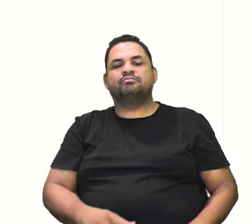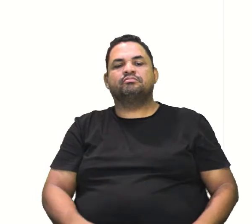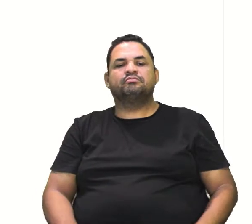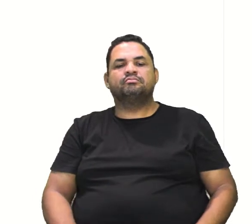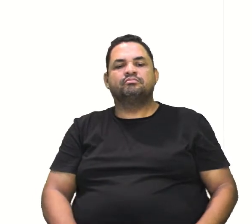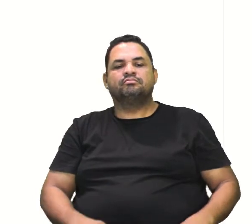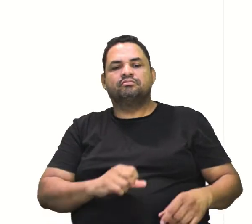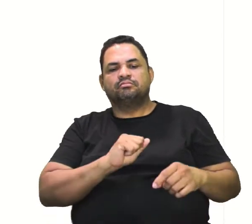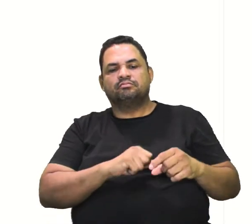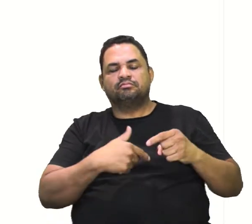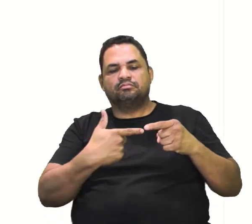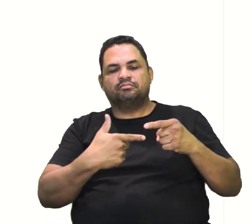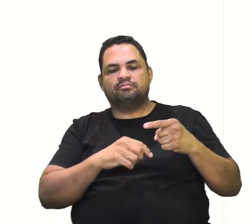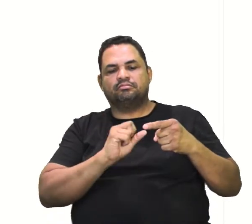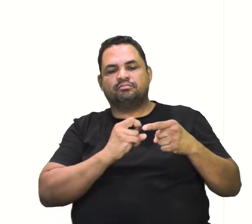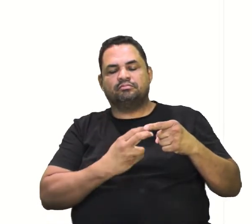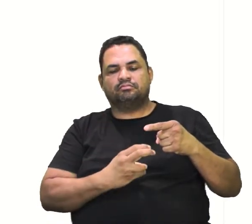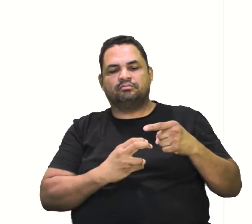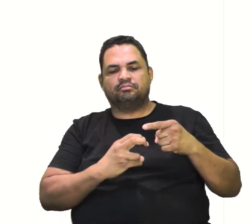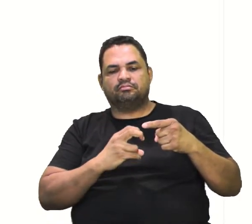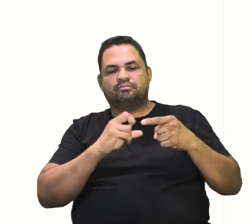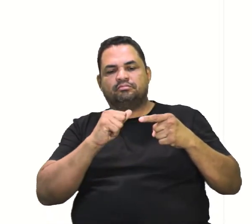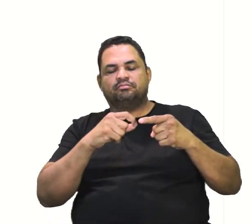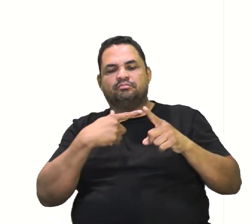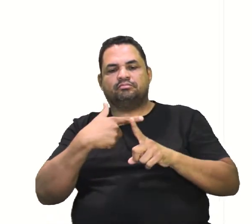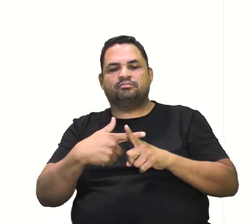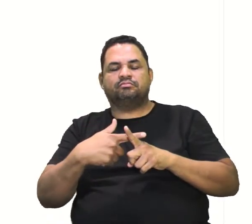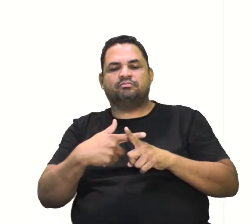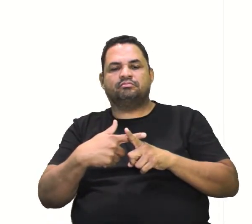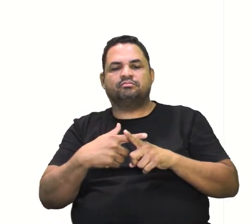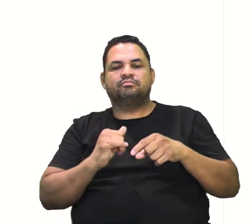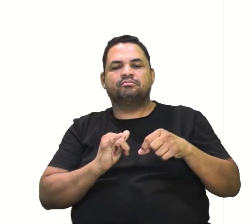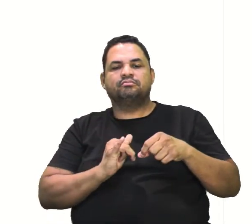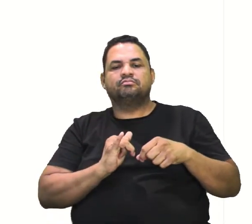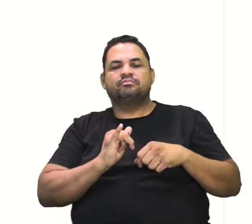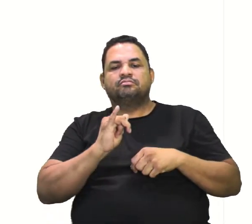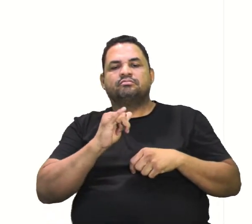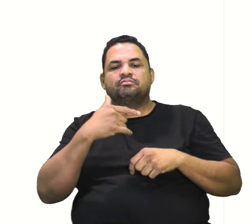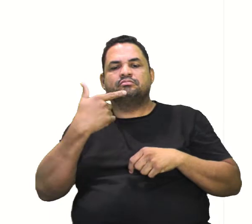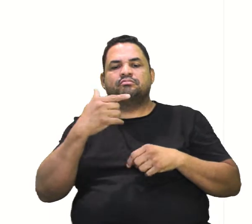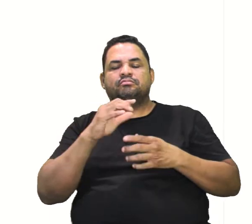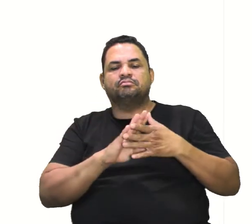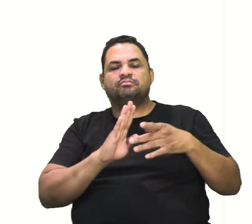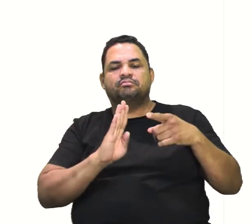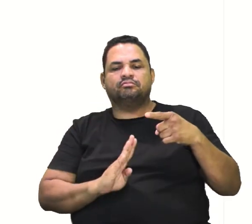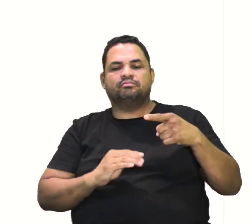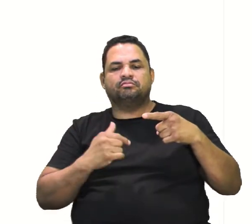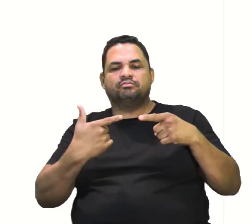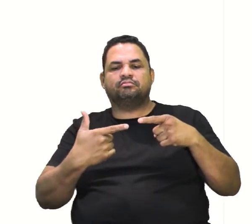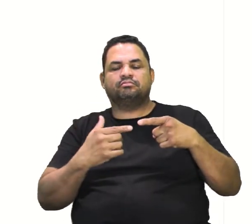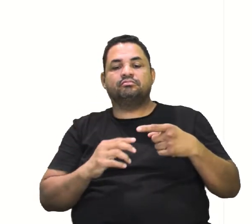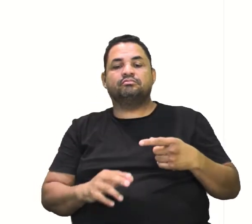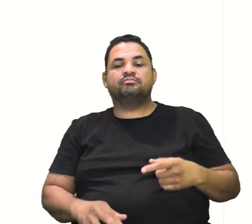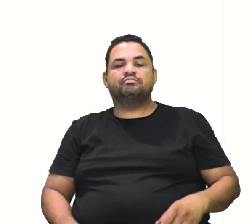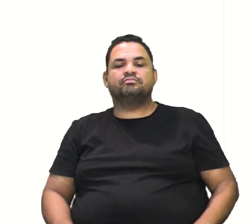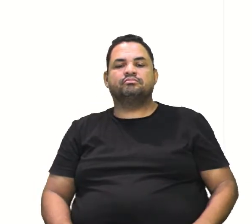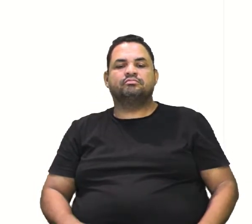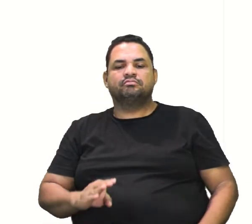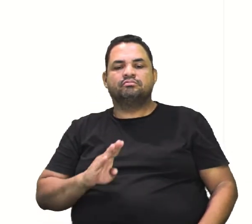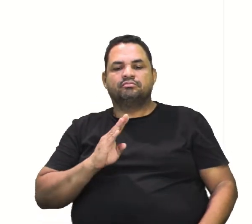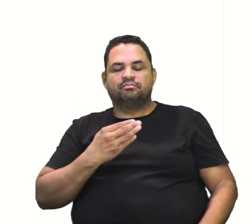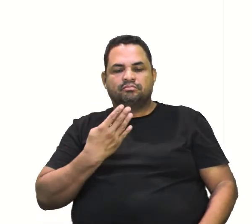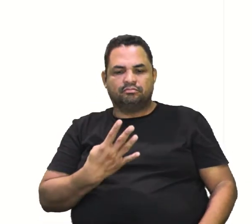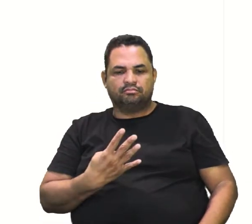A? 5. 5 ao quadrado, mais Y ao quadrado sobre B ao quadrado, quem é B? B é